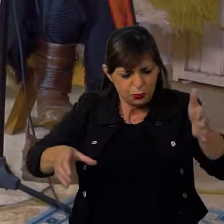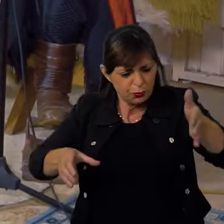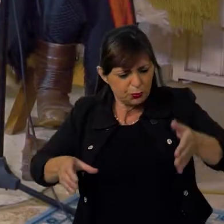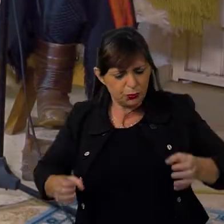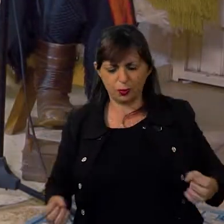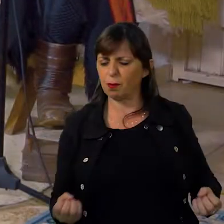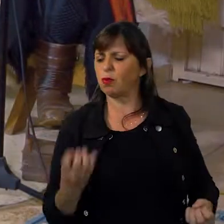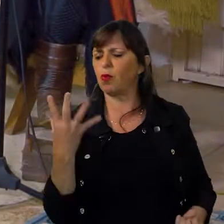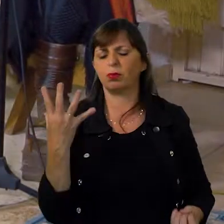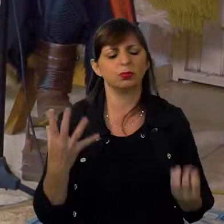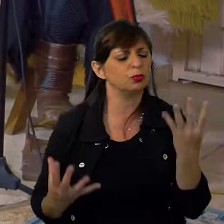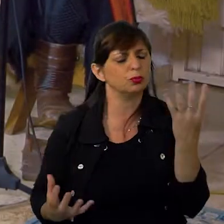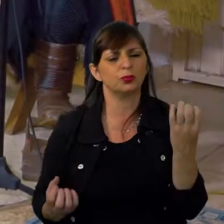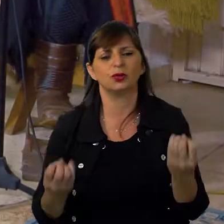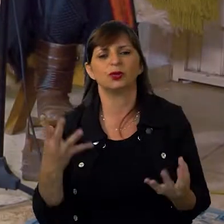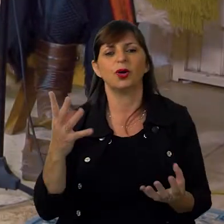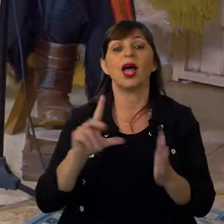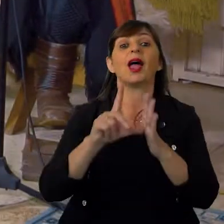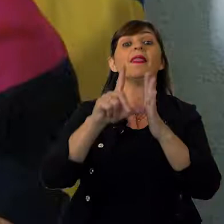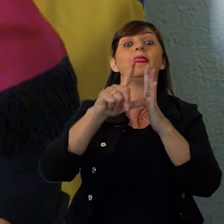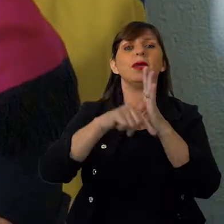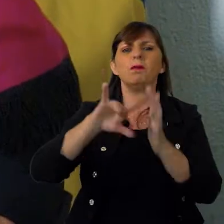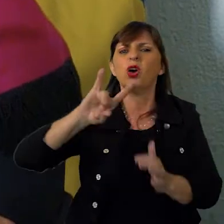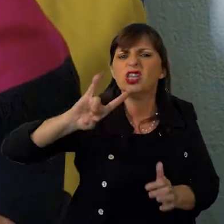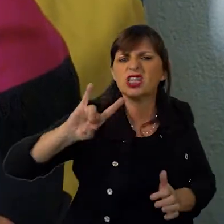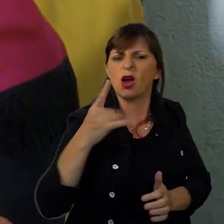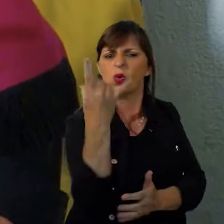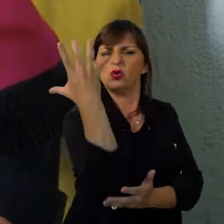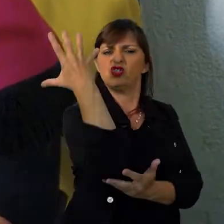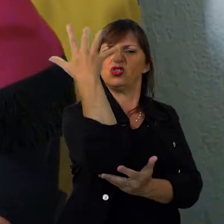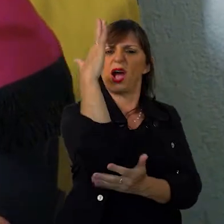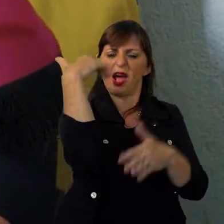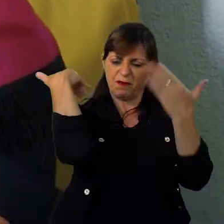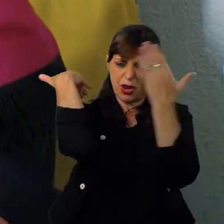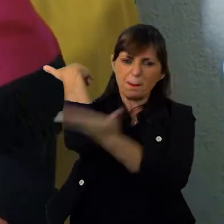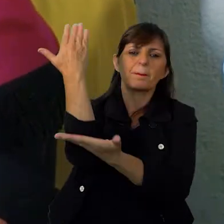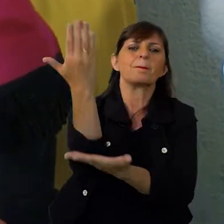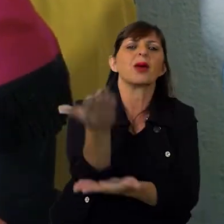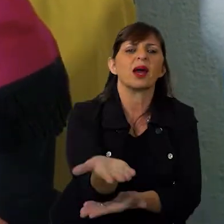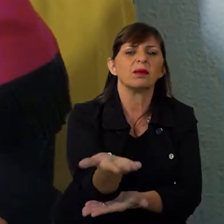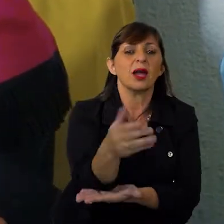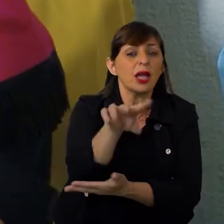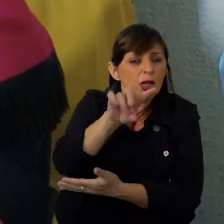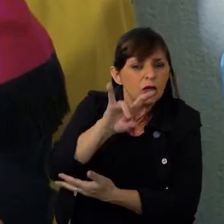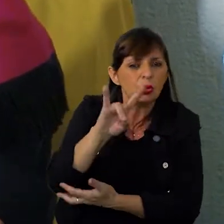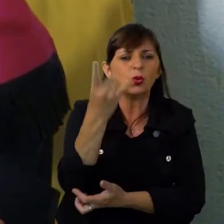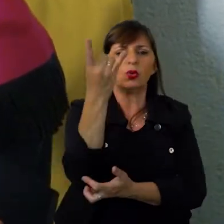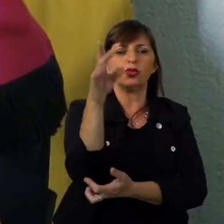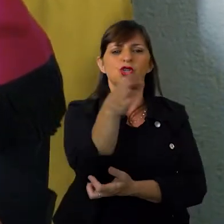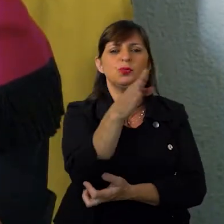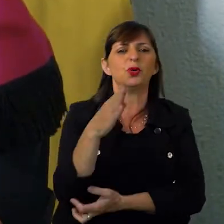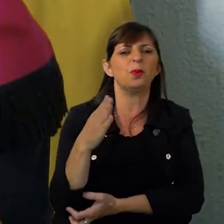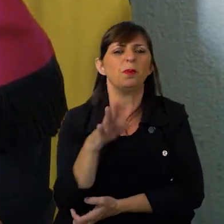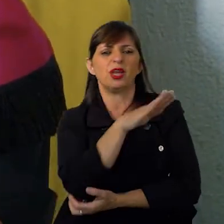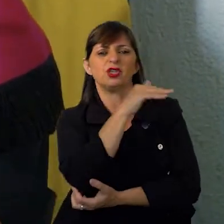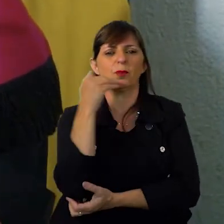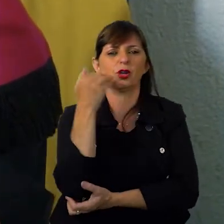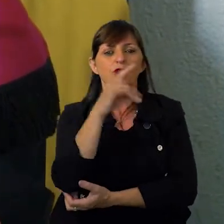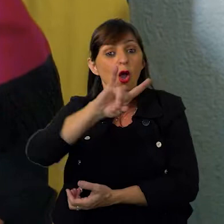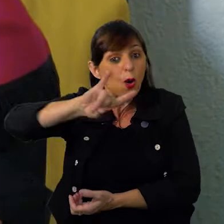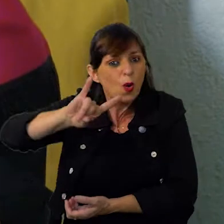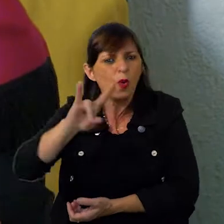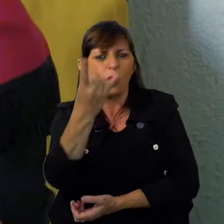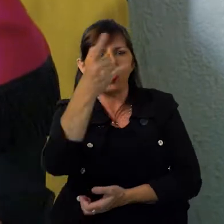só depois que a última árvore for derrubada que o último peixe for morto